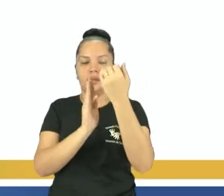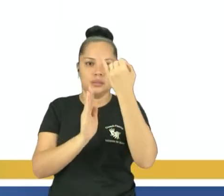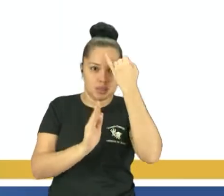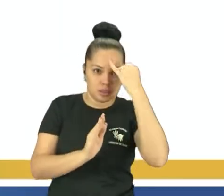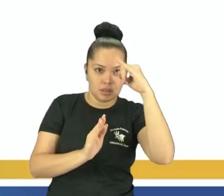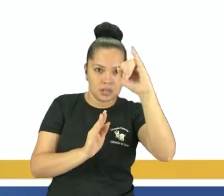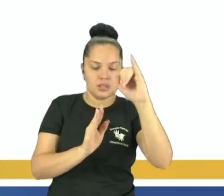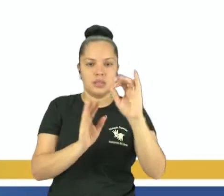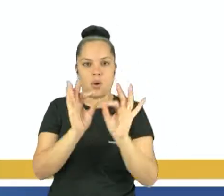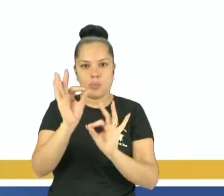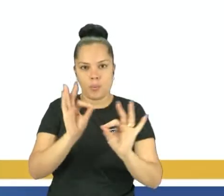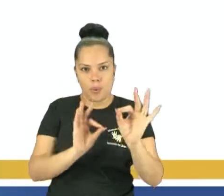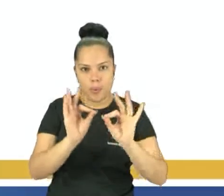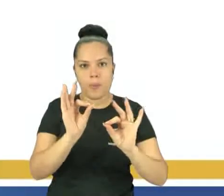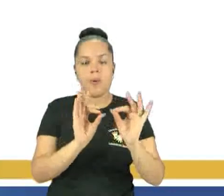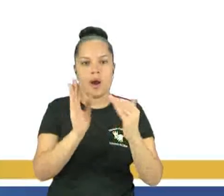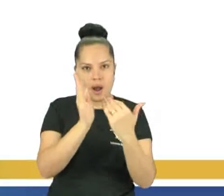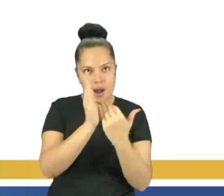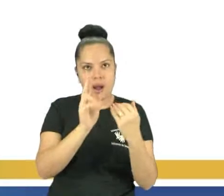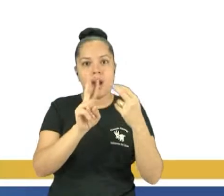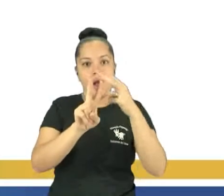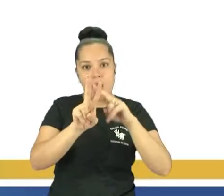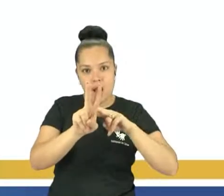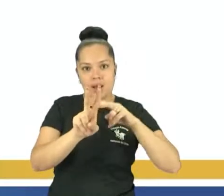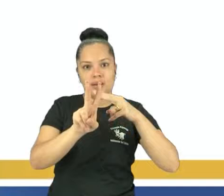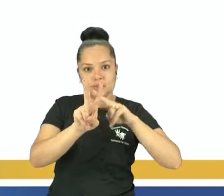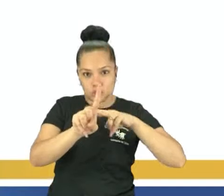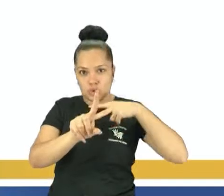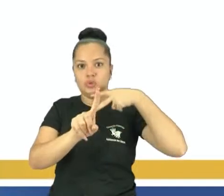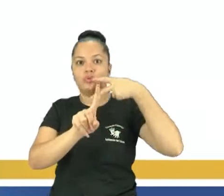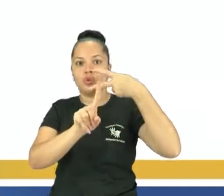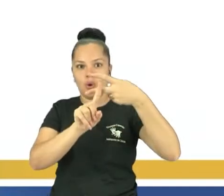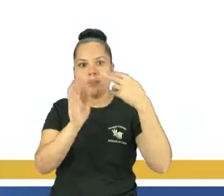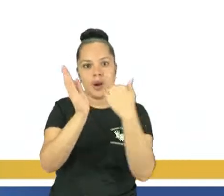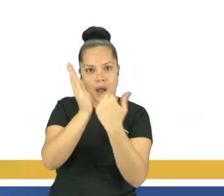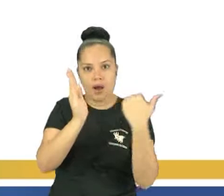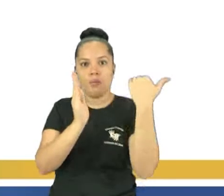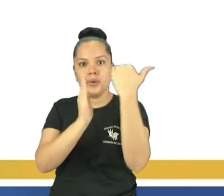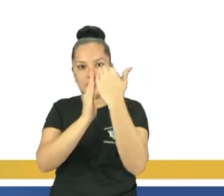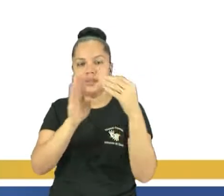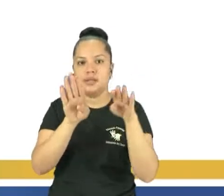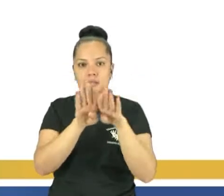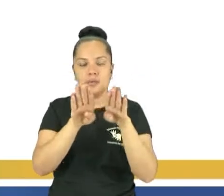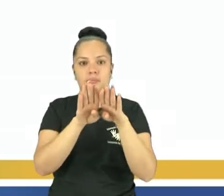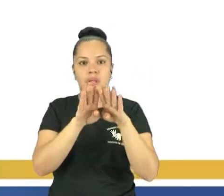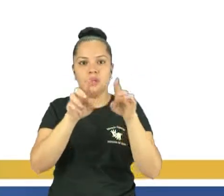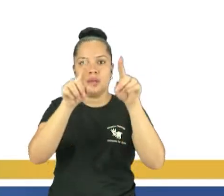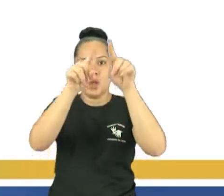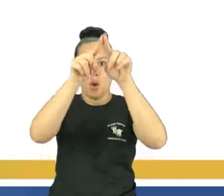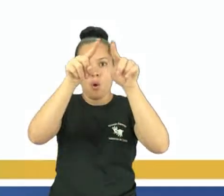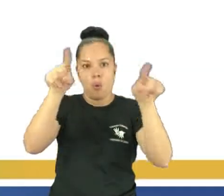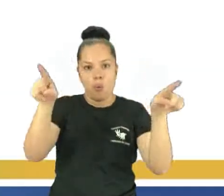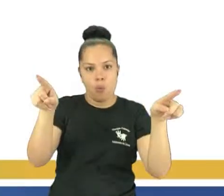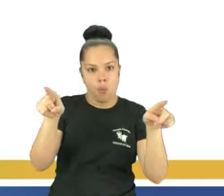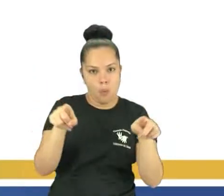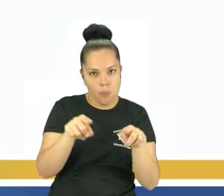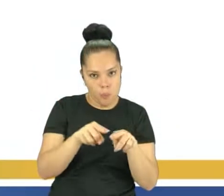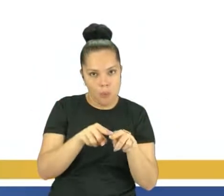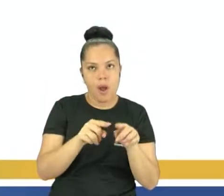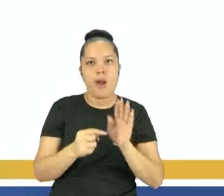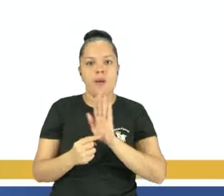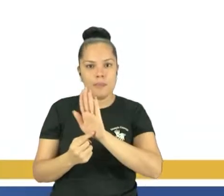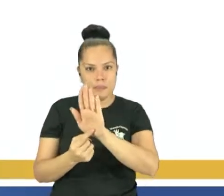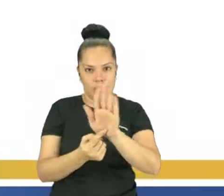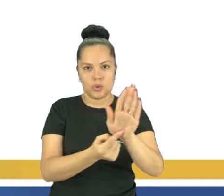triângulos formada também vai aumentar. Então, em um quadrilátero, nós conseguimos formar aí dois